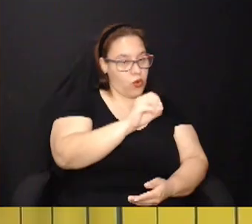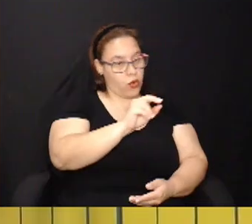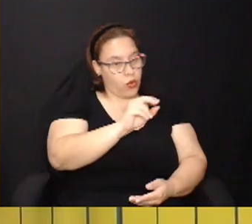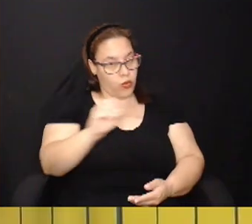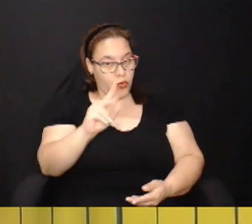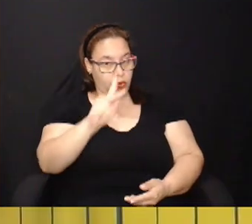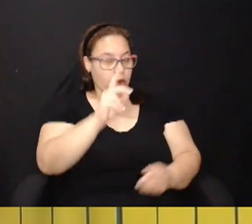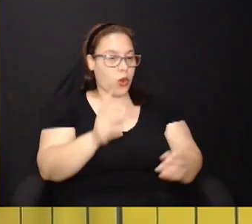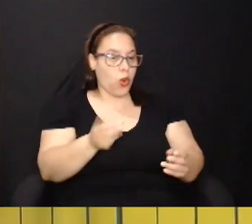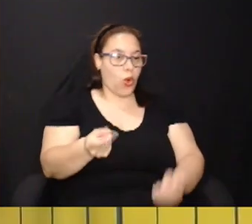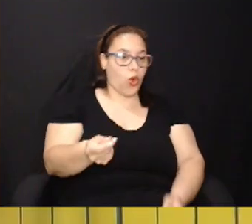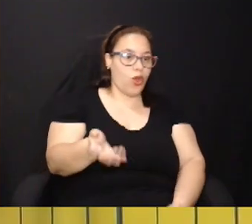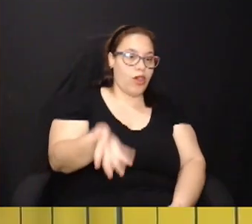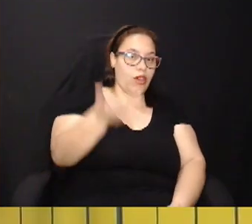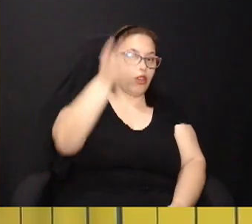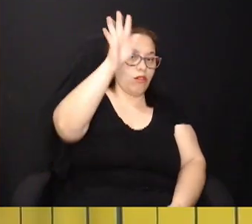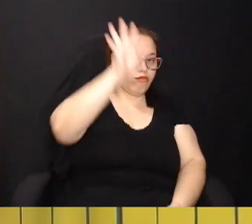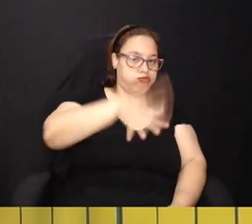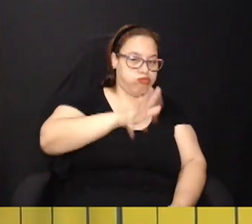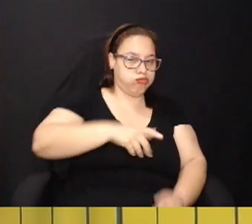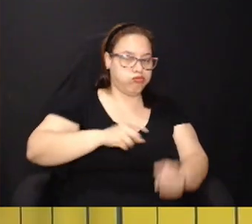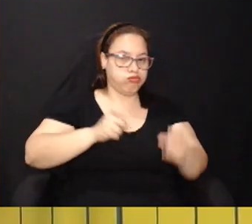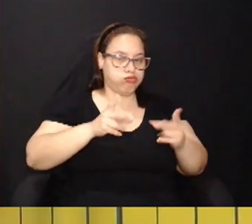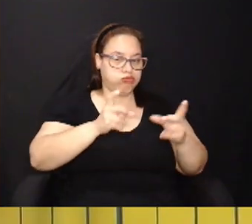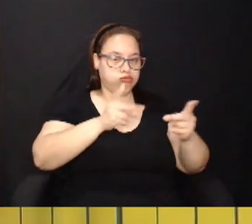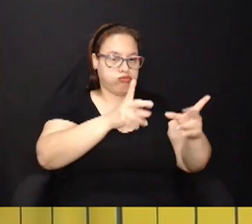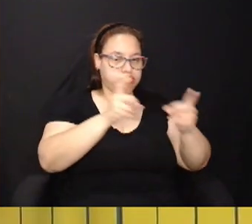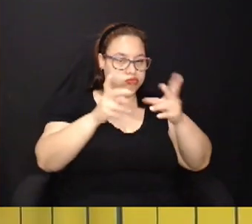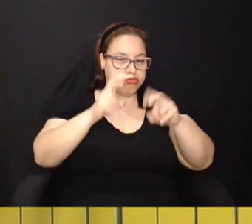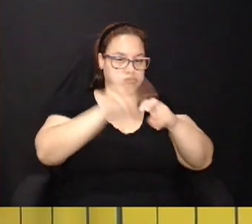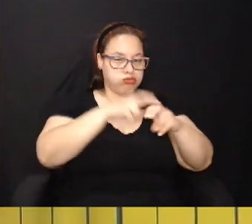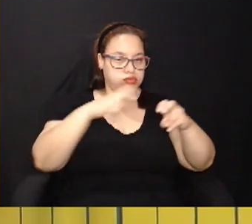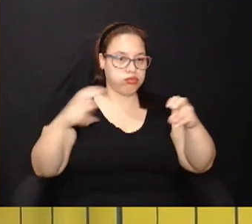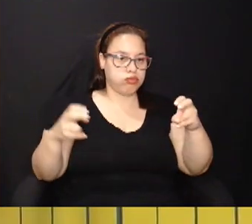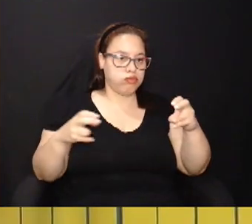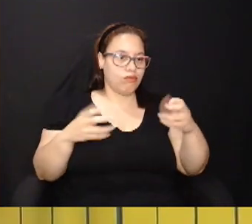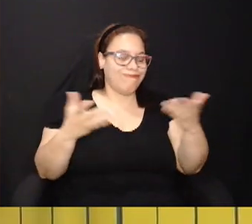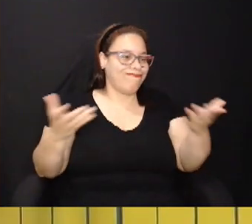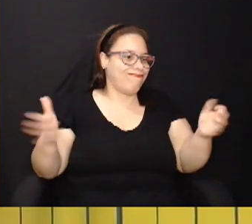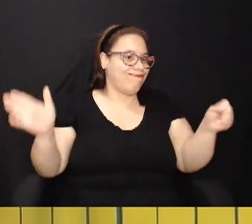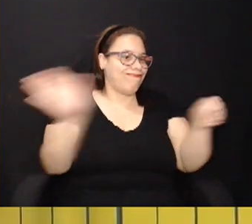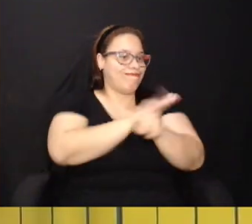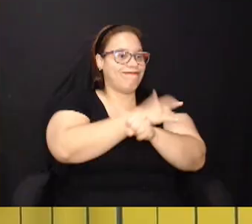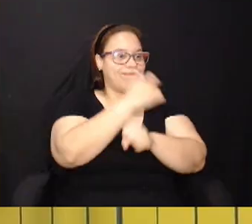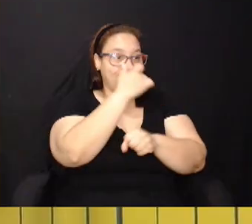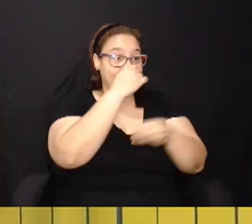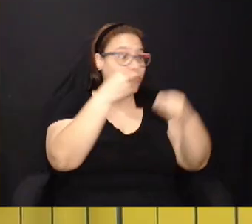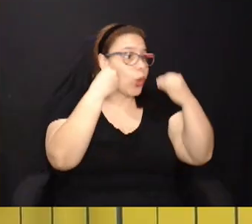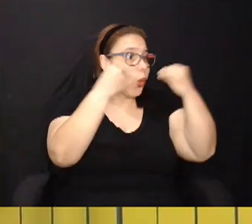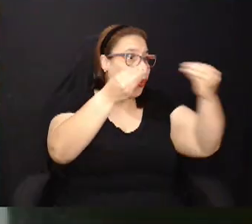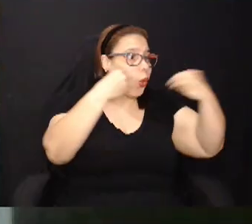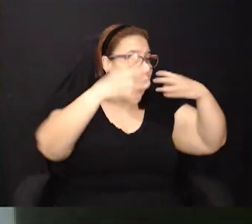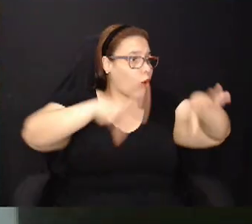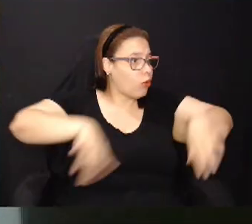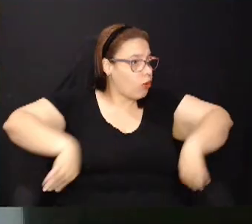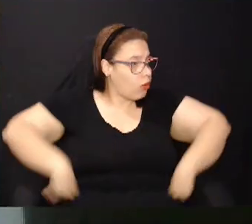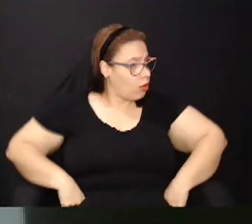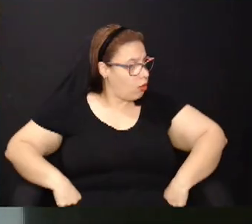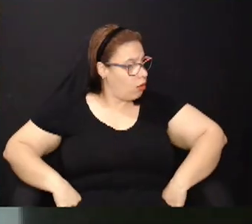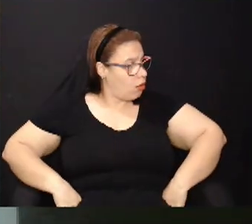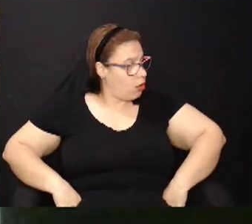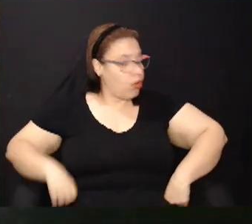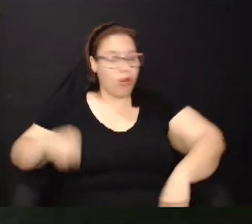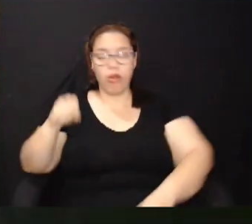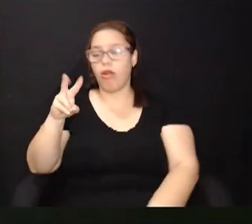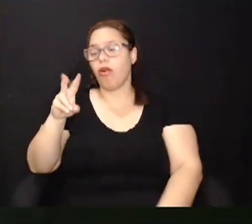companhia aérea vendeu muitos assentos e aí dá um overbooking. Doutor, como é que a gente deve proceder? Overbooking, eu falo